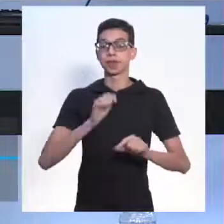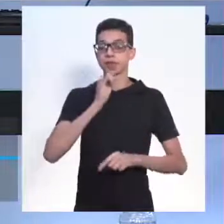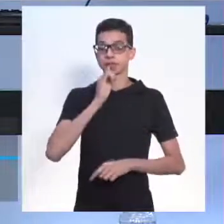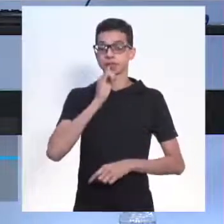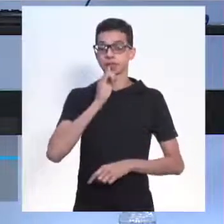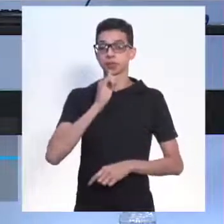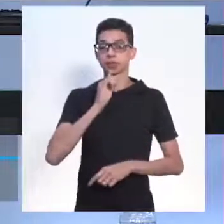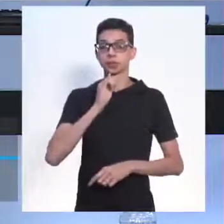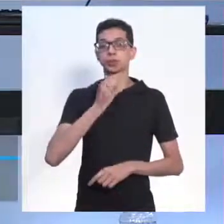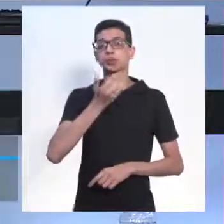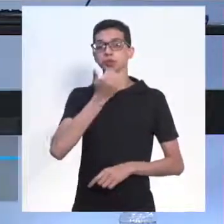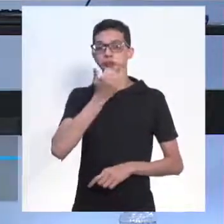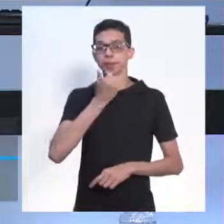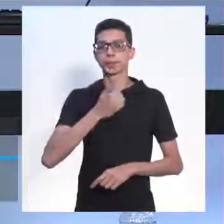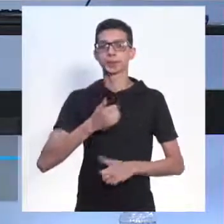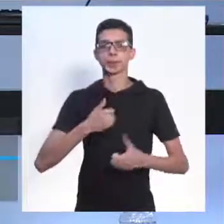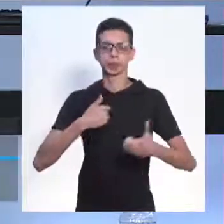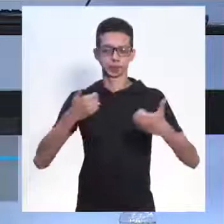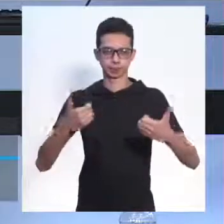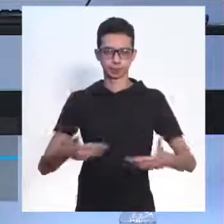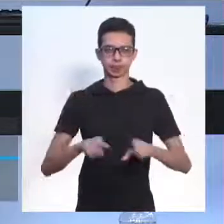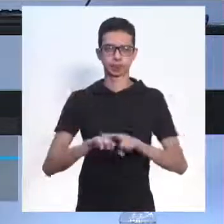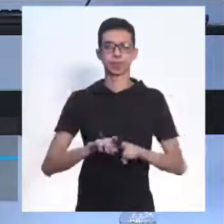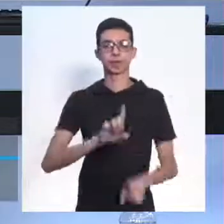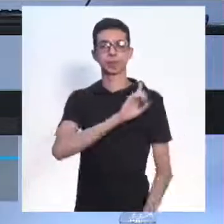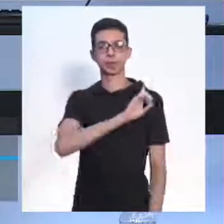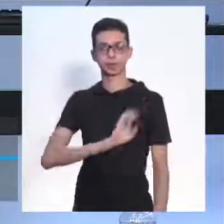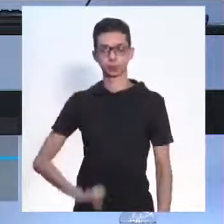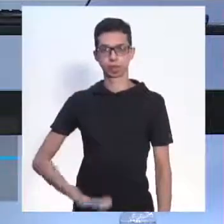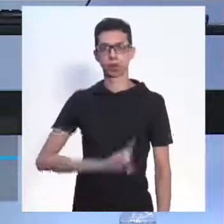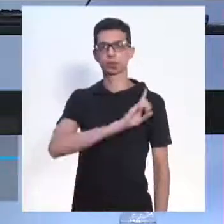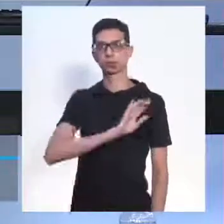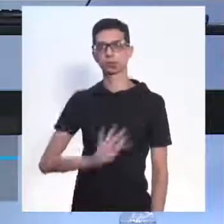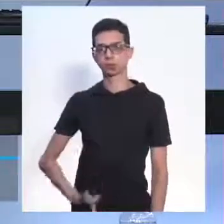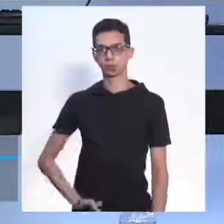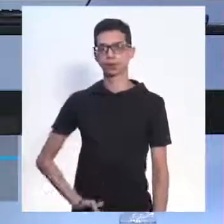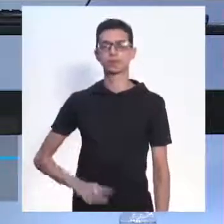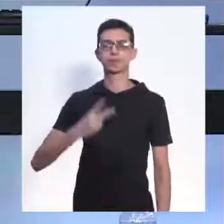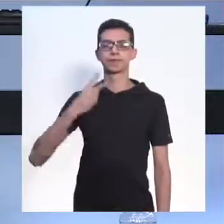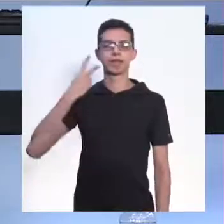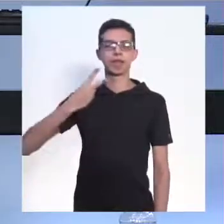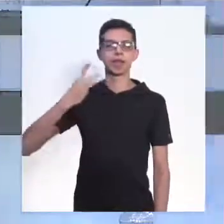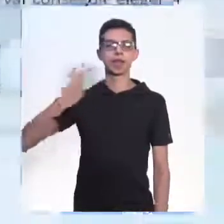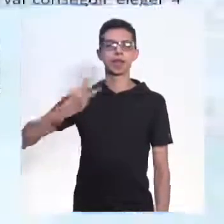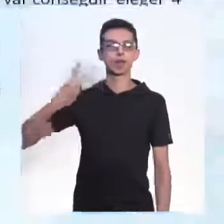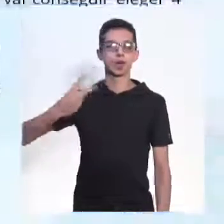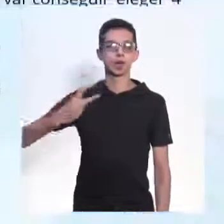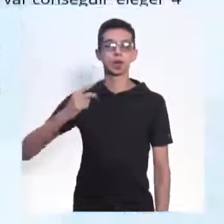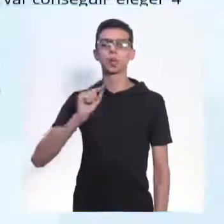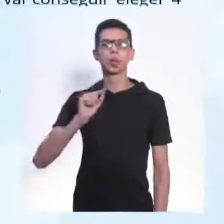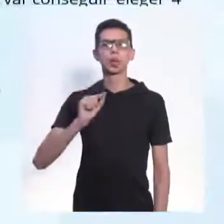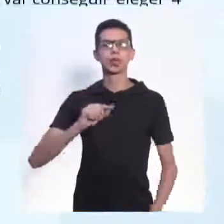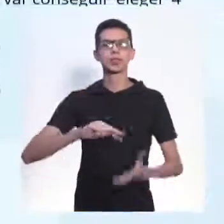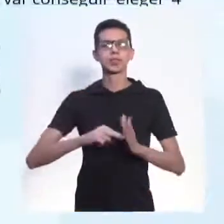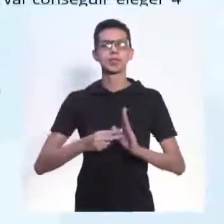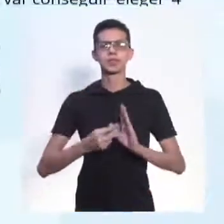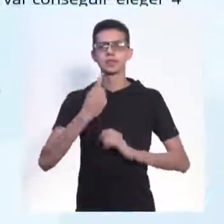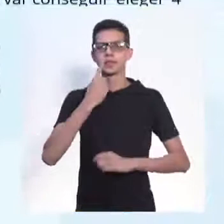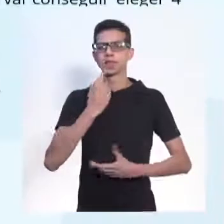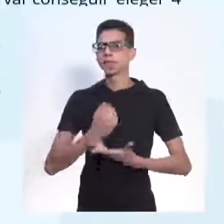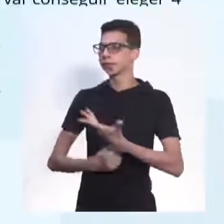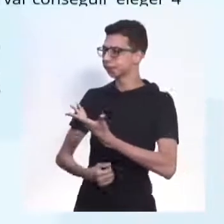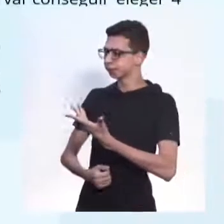prefeitos Ops desculpa Deputado Estadual deputado federal e vereadores vejam na telinha aí o que significa esse